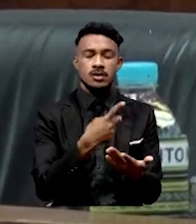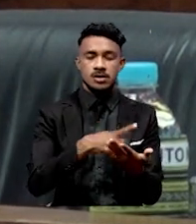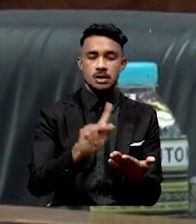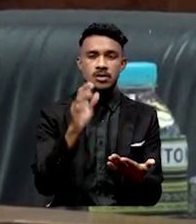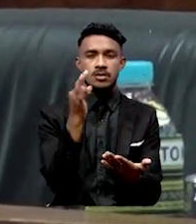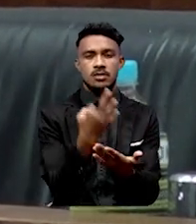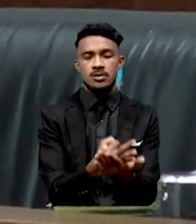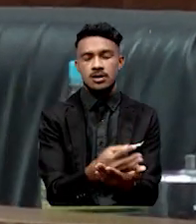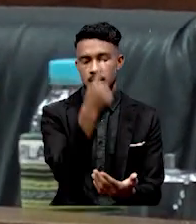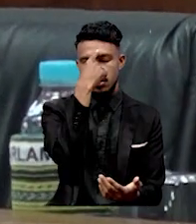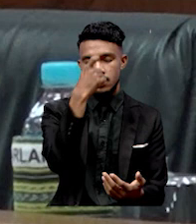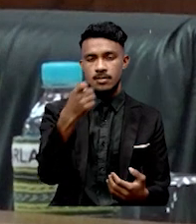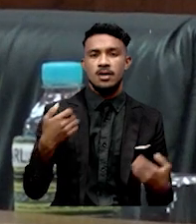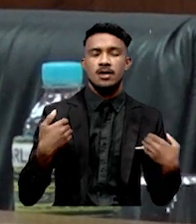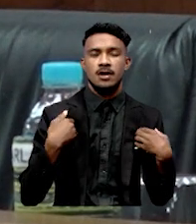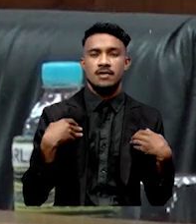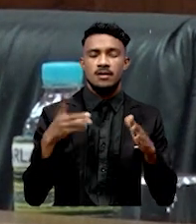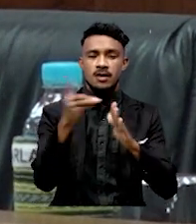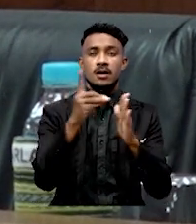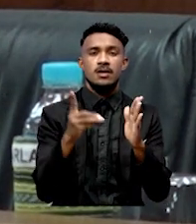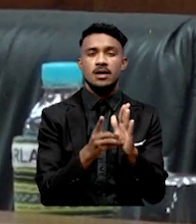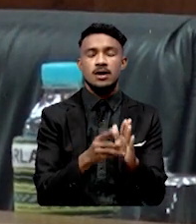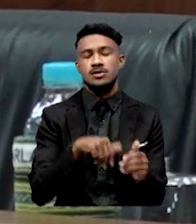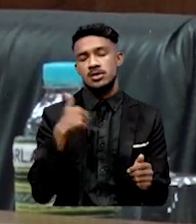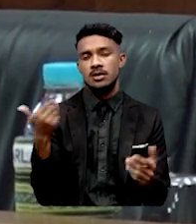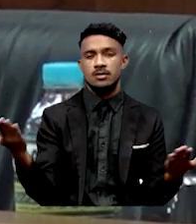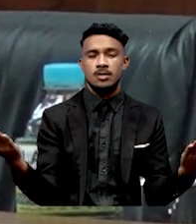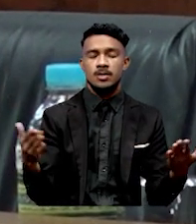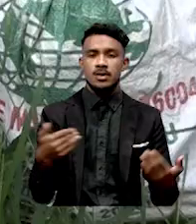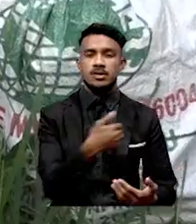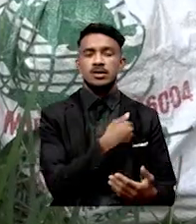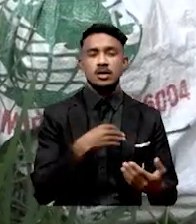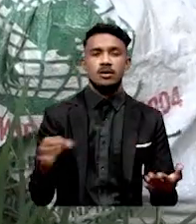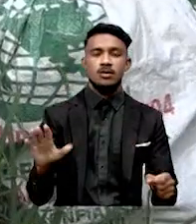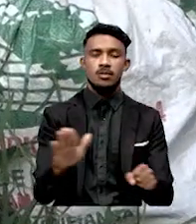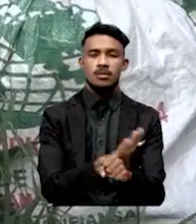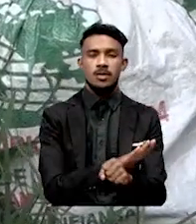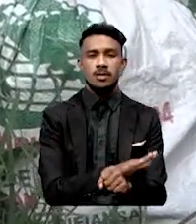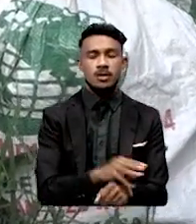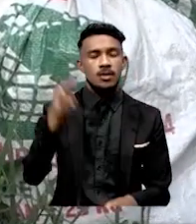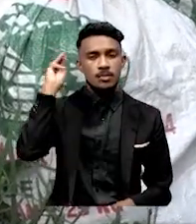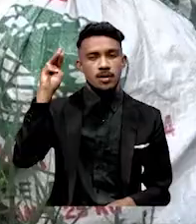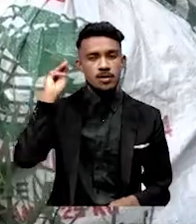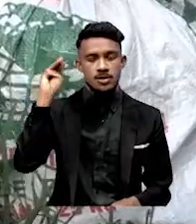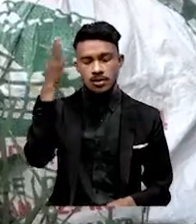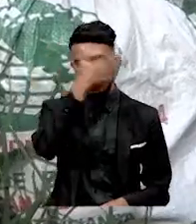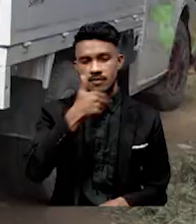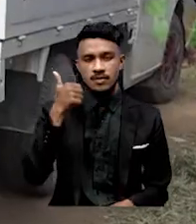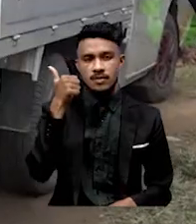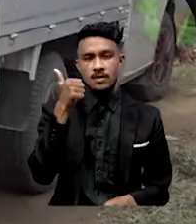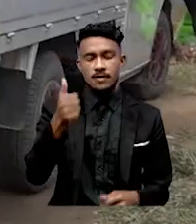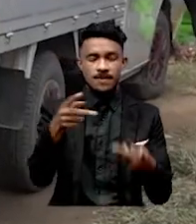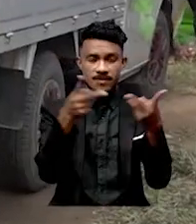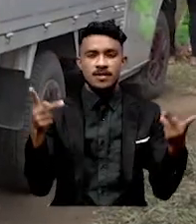tamba iha documentos balo que se dá o completo. Ministro Turismo, Comércio e Indústria,